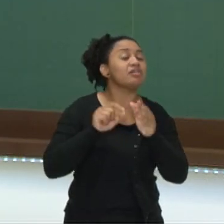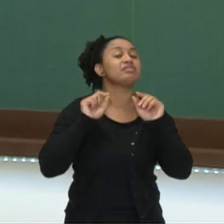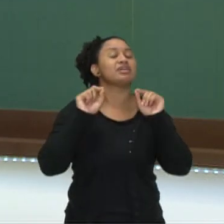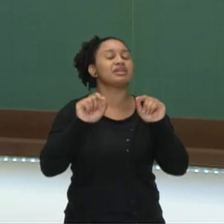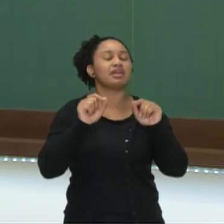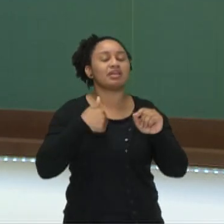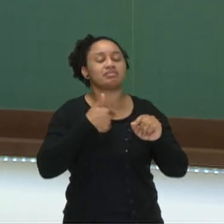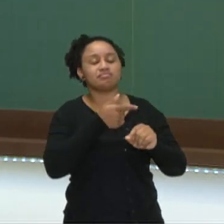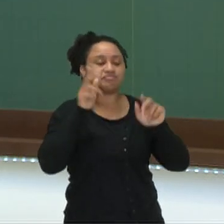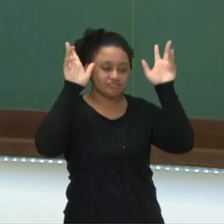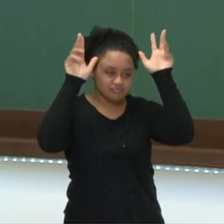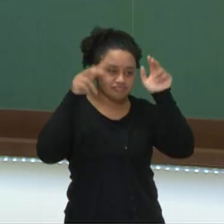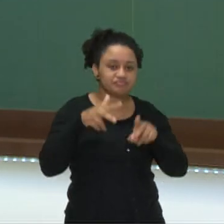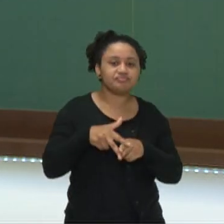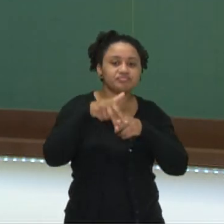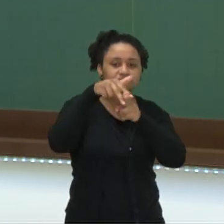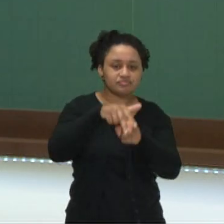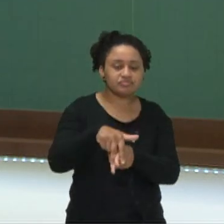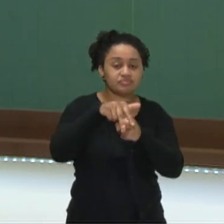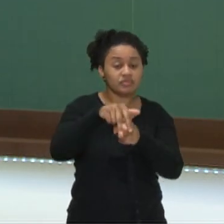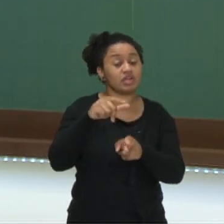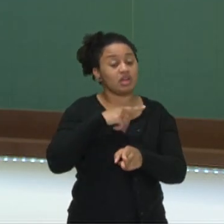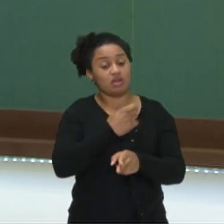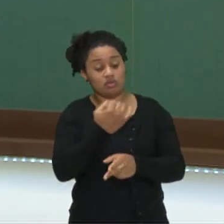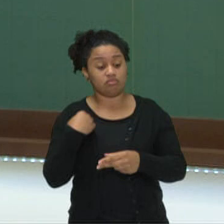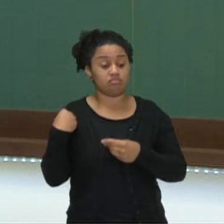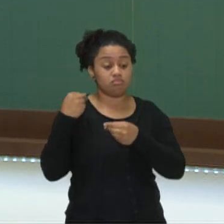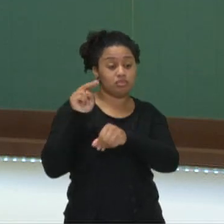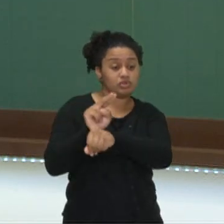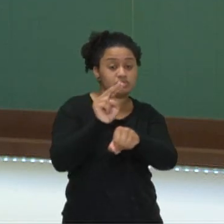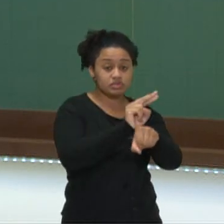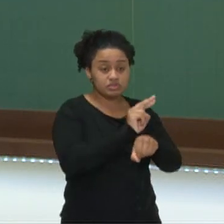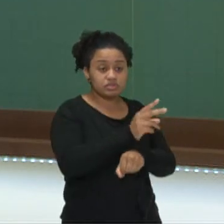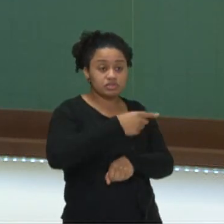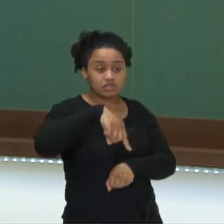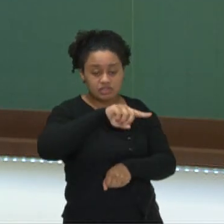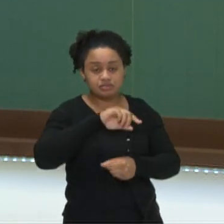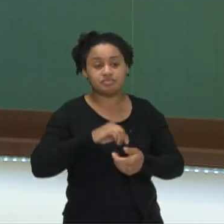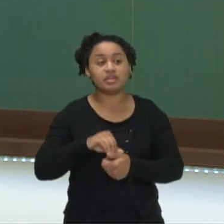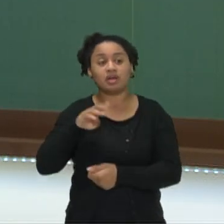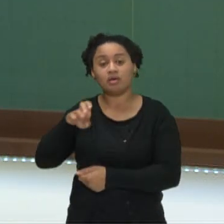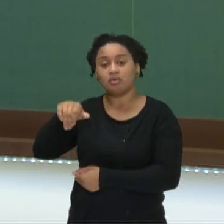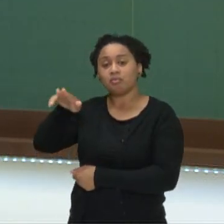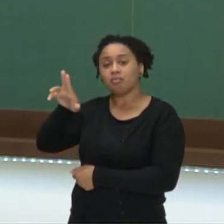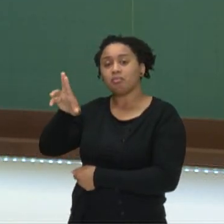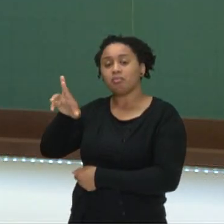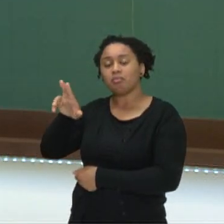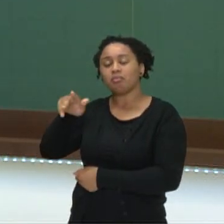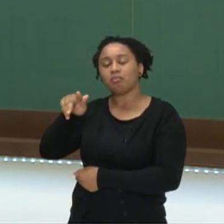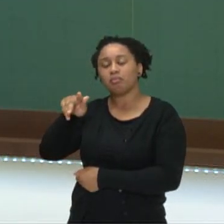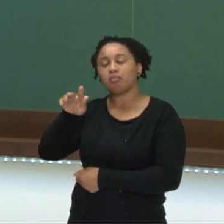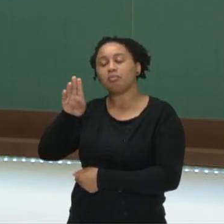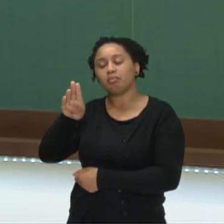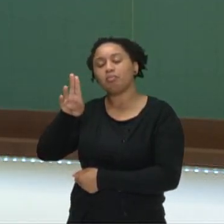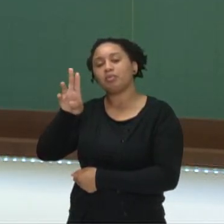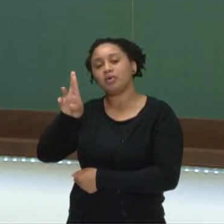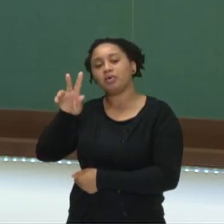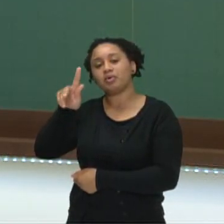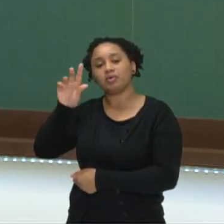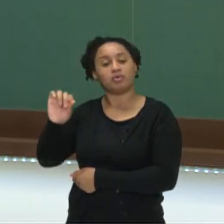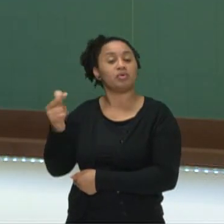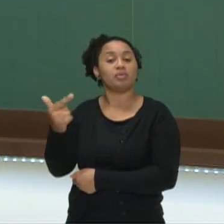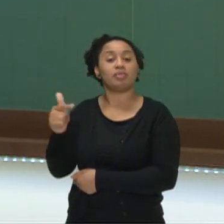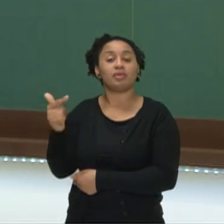os cavaleiros, era a nobreza que dava proteção a eles. E no burgo a gente não tem mais a ideia de nobreza ali